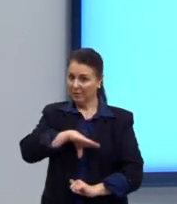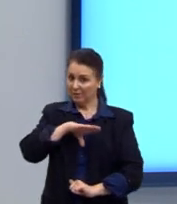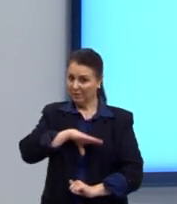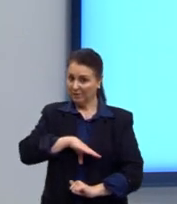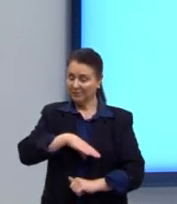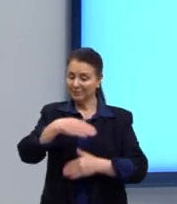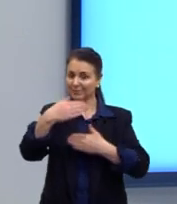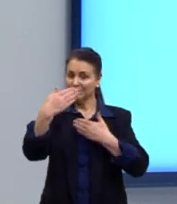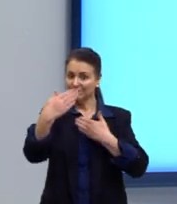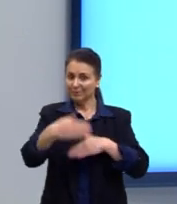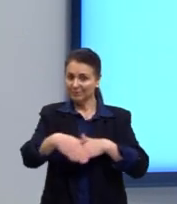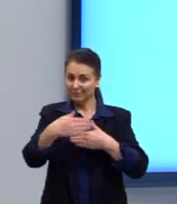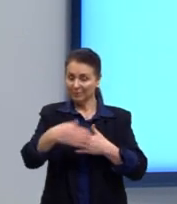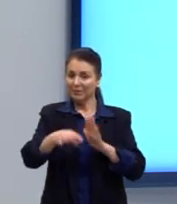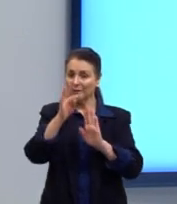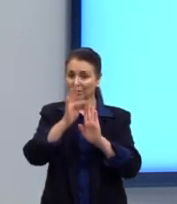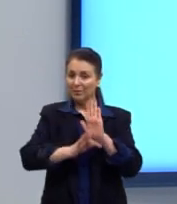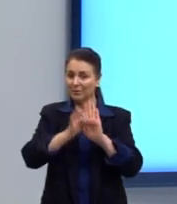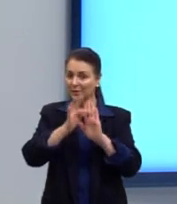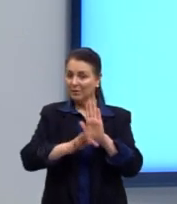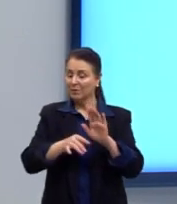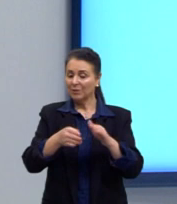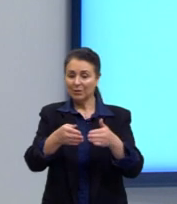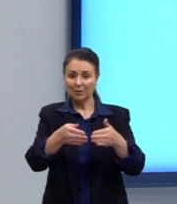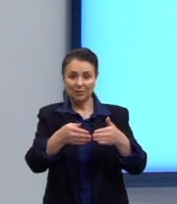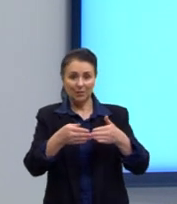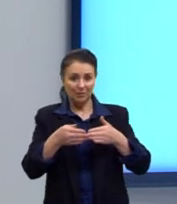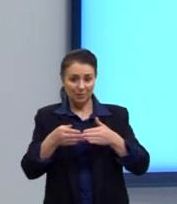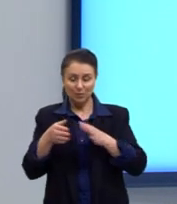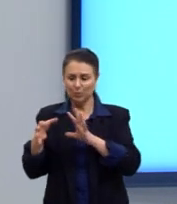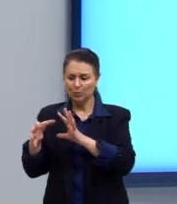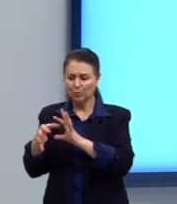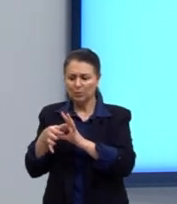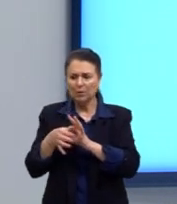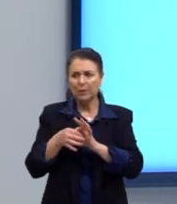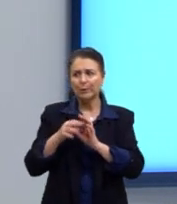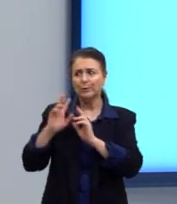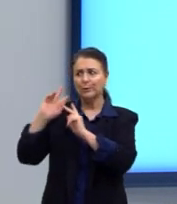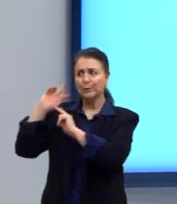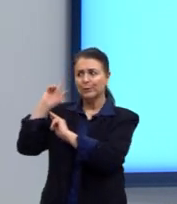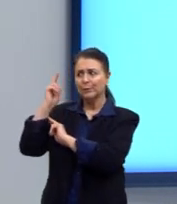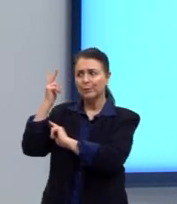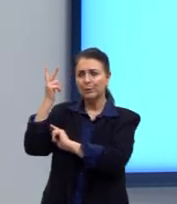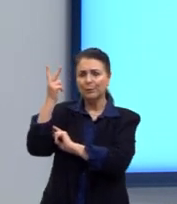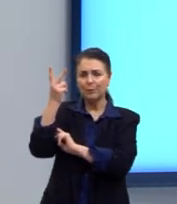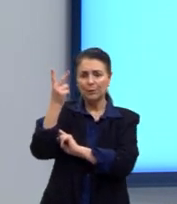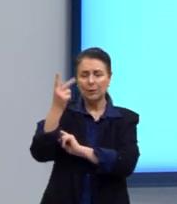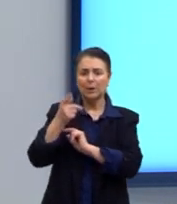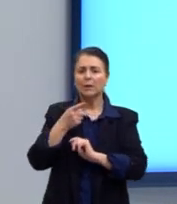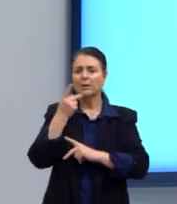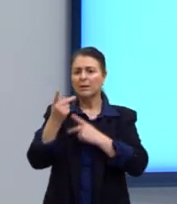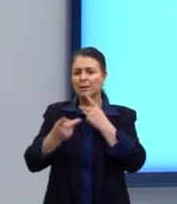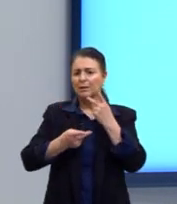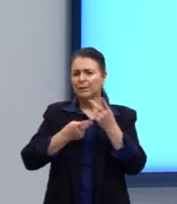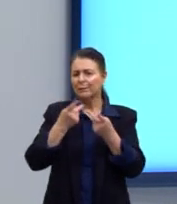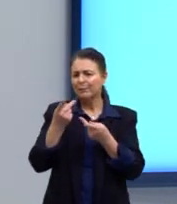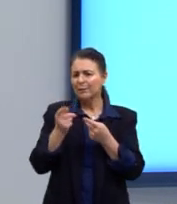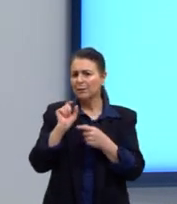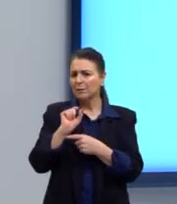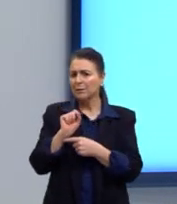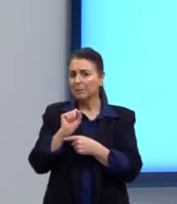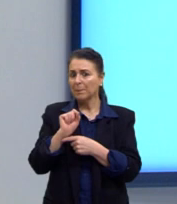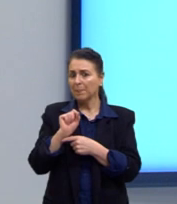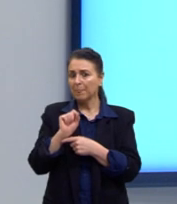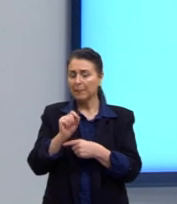o texto não está nos pedindo exatamente um contexto histórico né ele está nos trabalhando com que